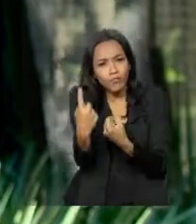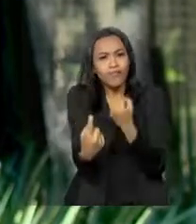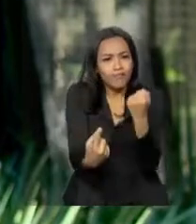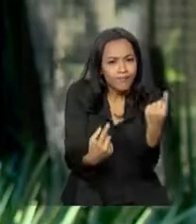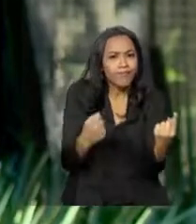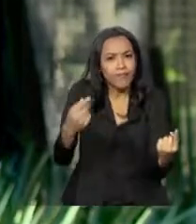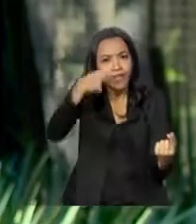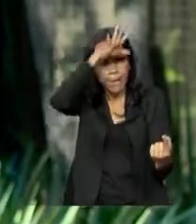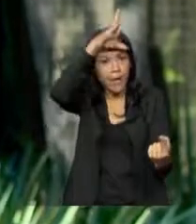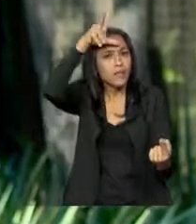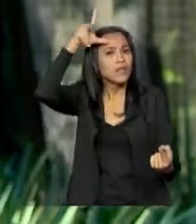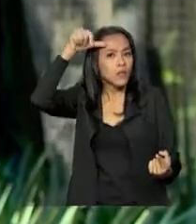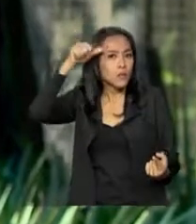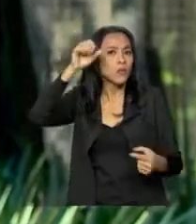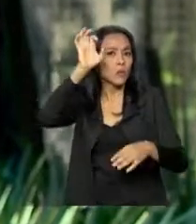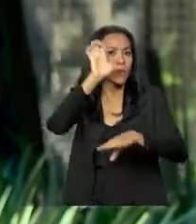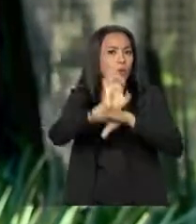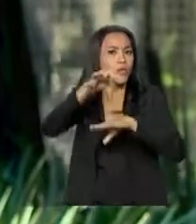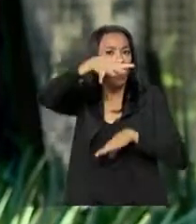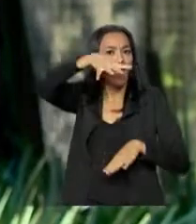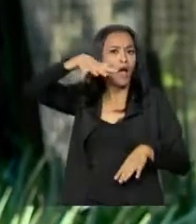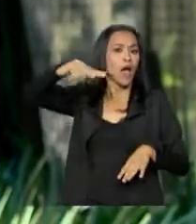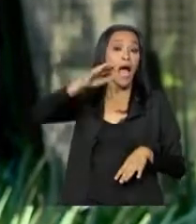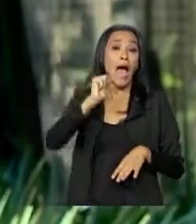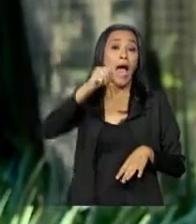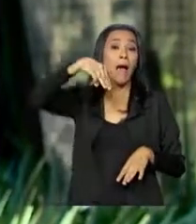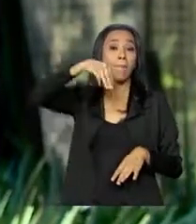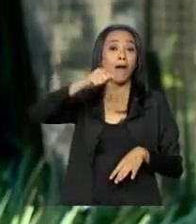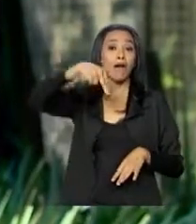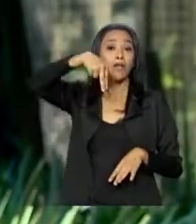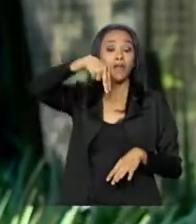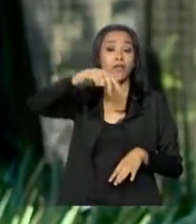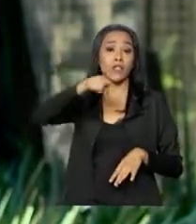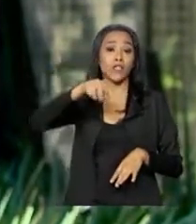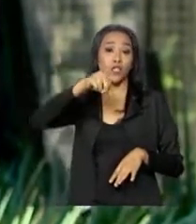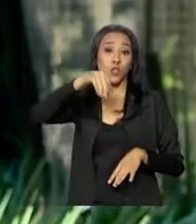amazônica, né? E em função de nós estarmos